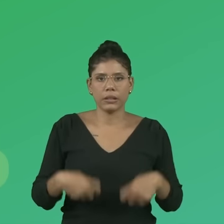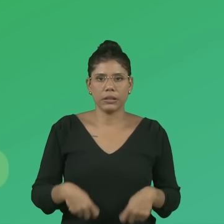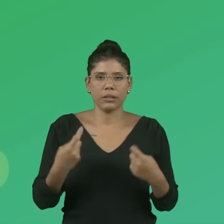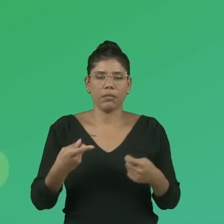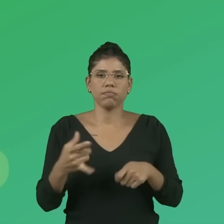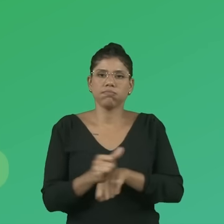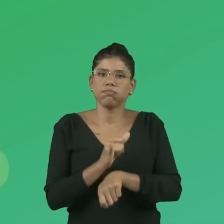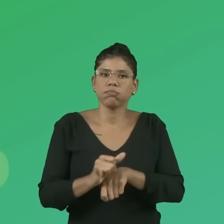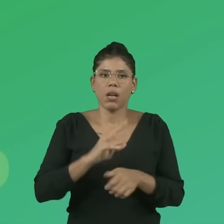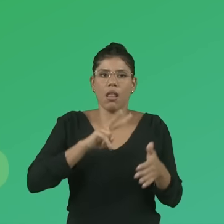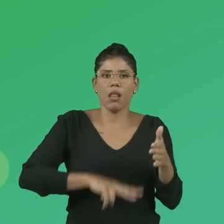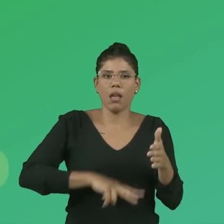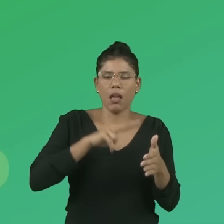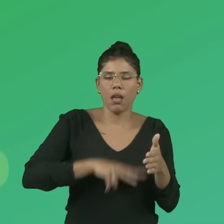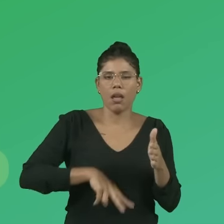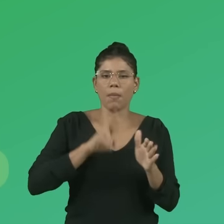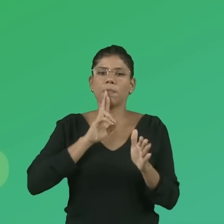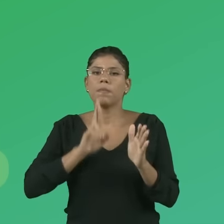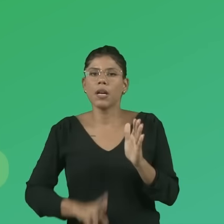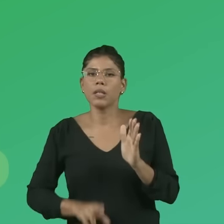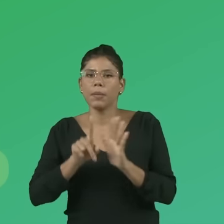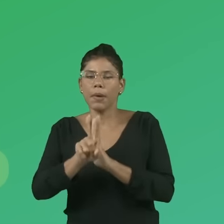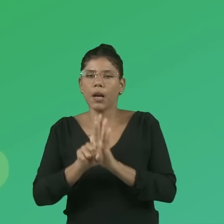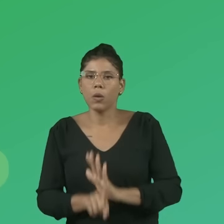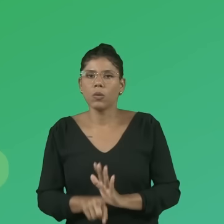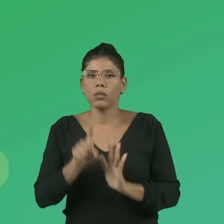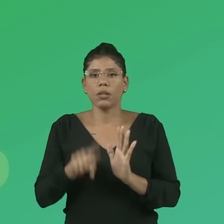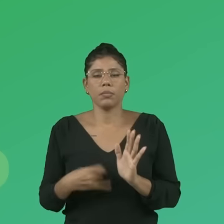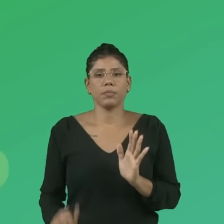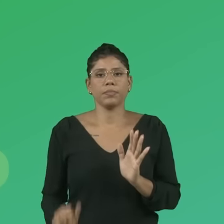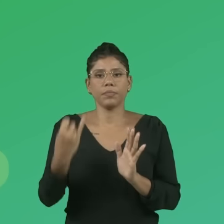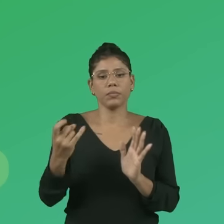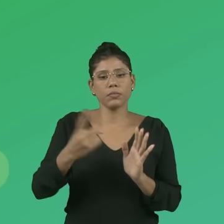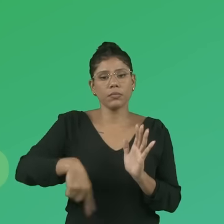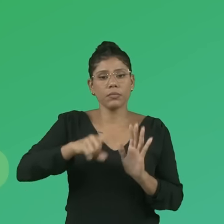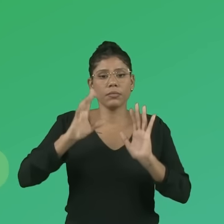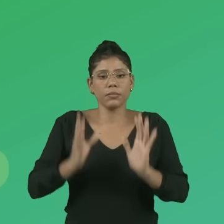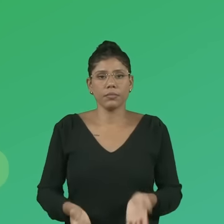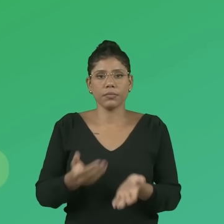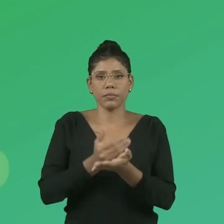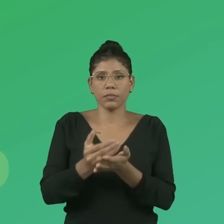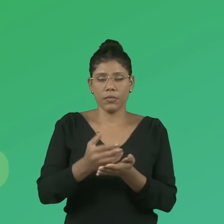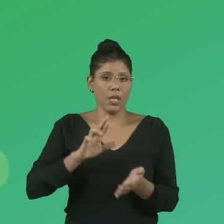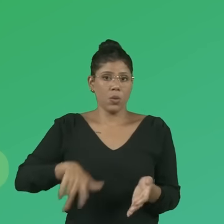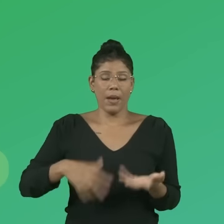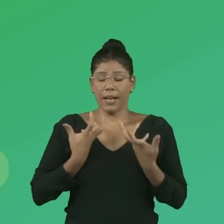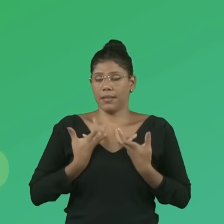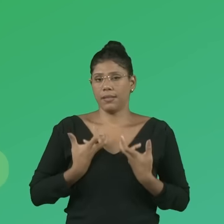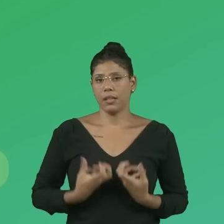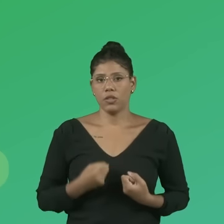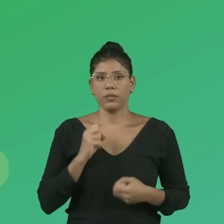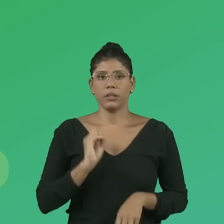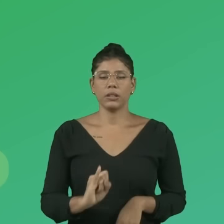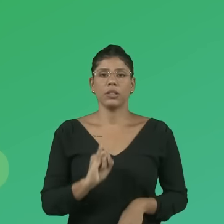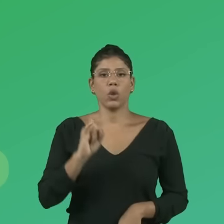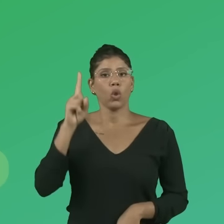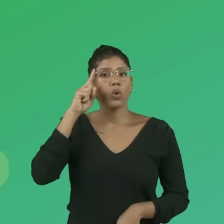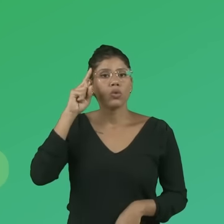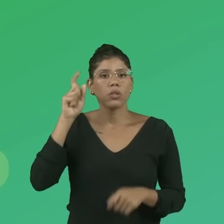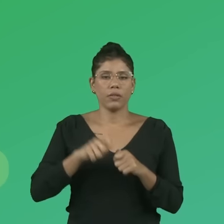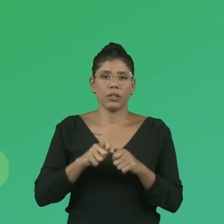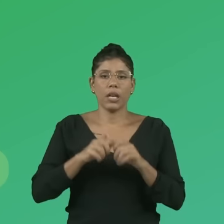um tempinho para ler, para interpretar, para ver questões e tal, não se torna cansativo, né? E também já